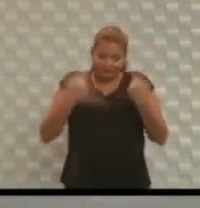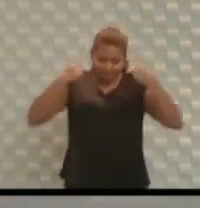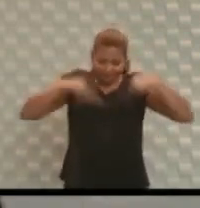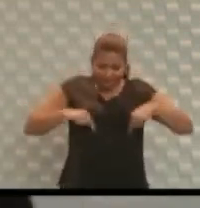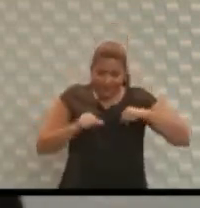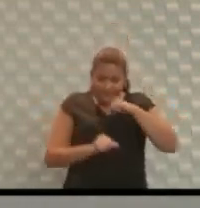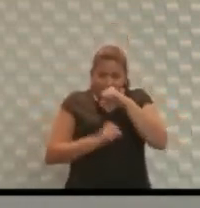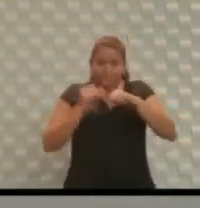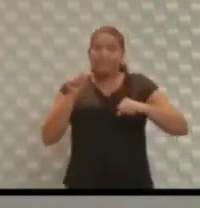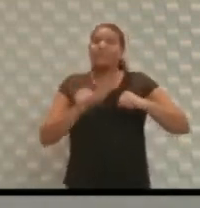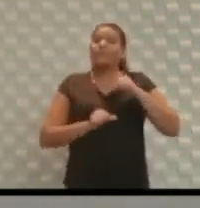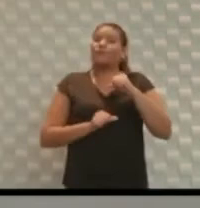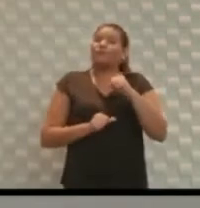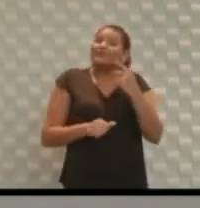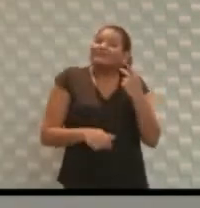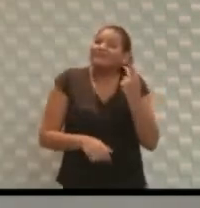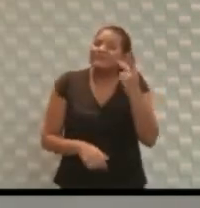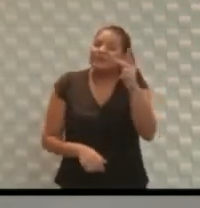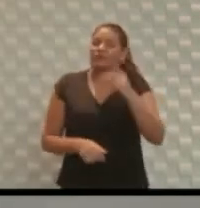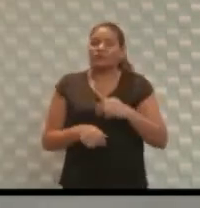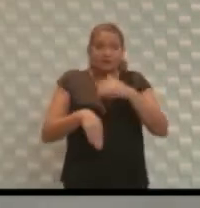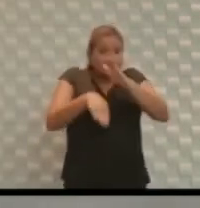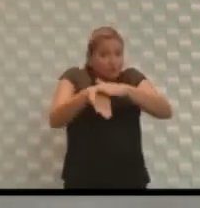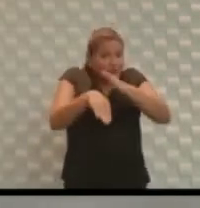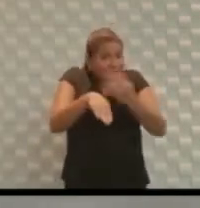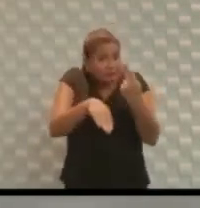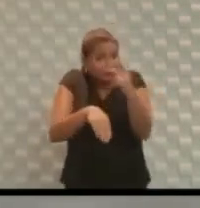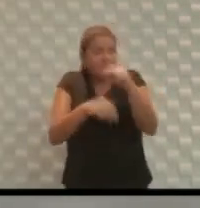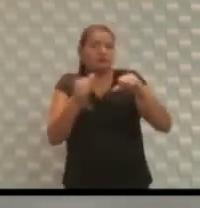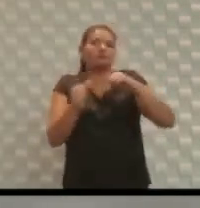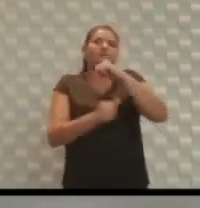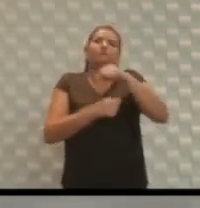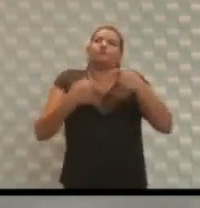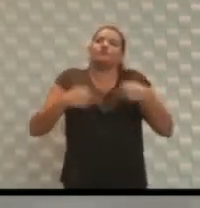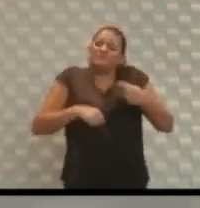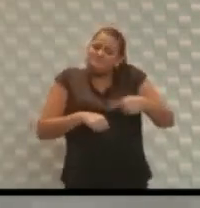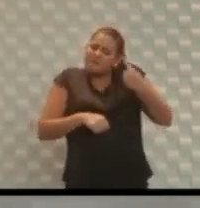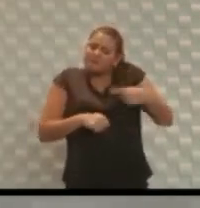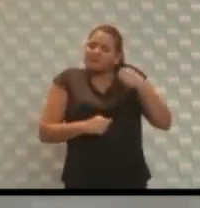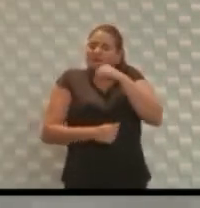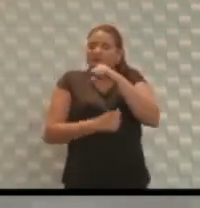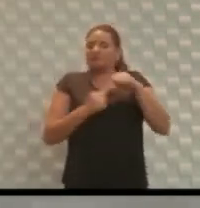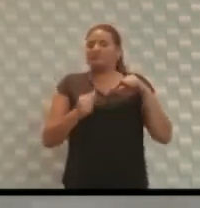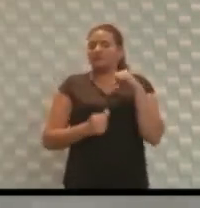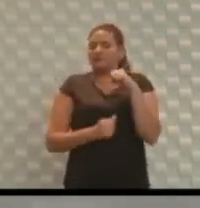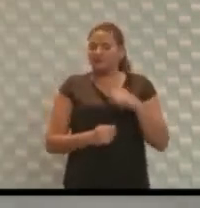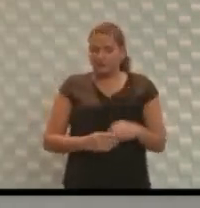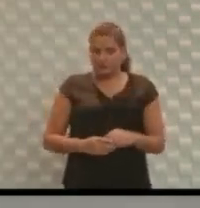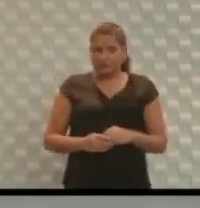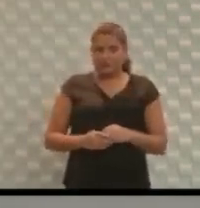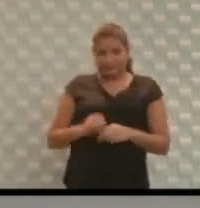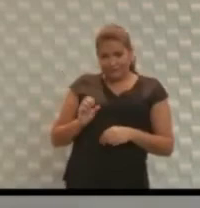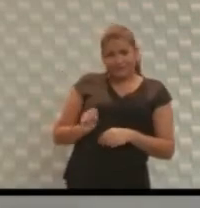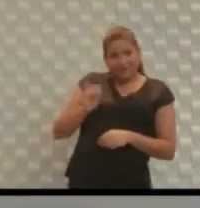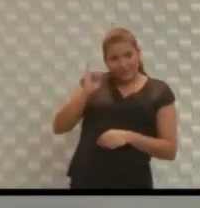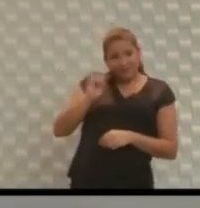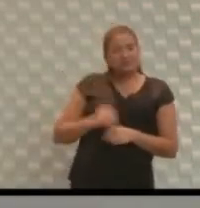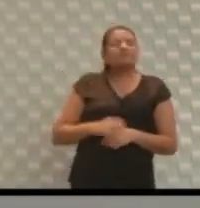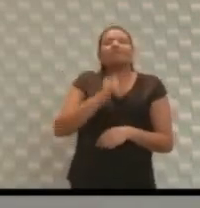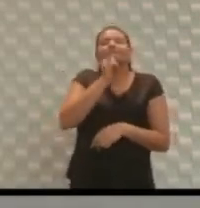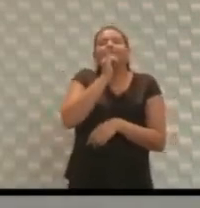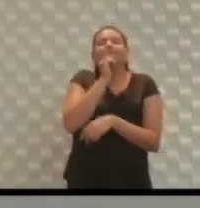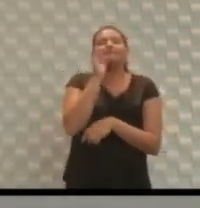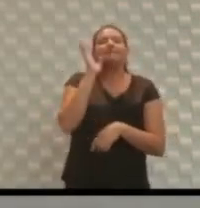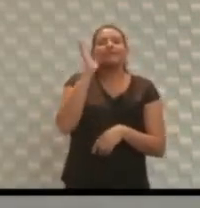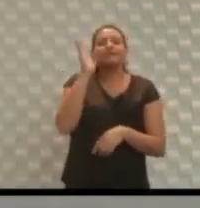você. Né? Mude você. Quando um não quer, dois não brigam. Se a briga está